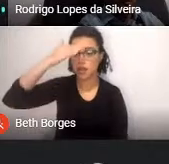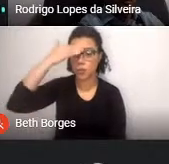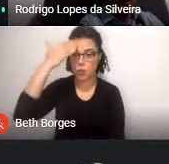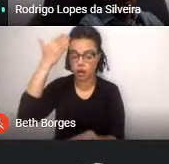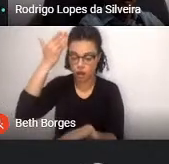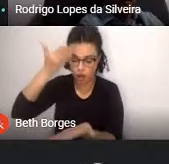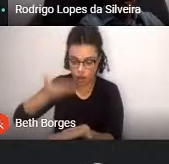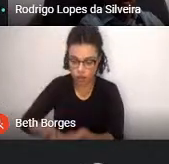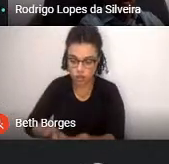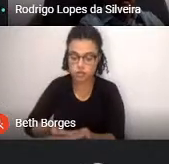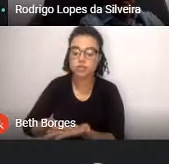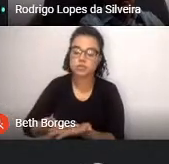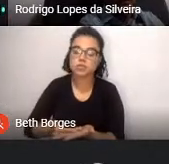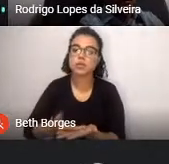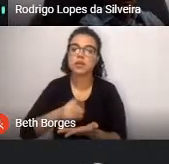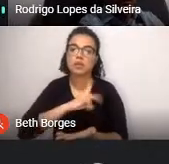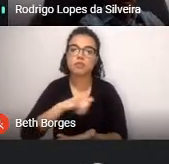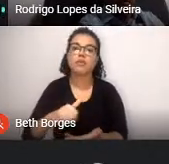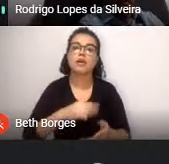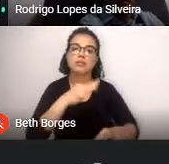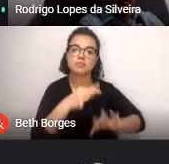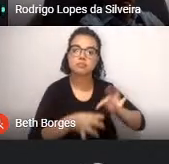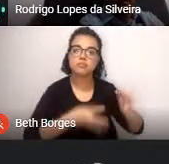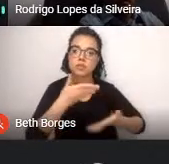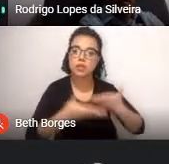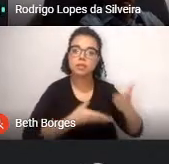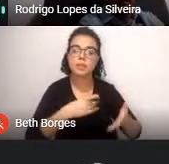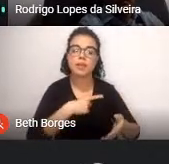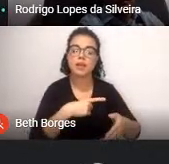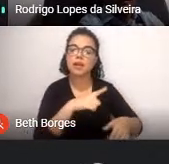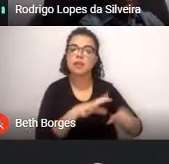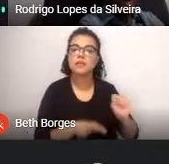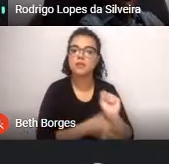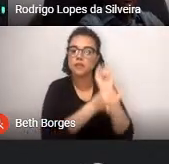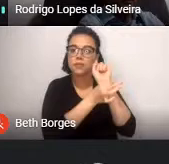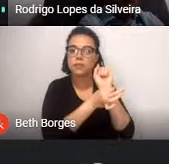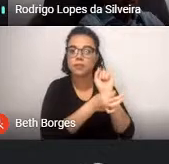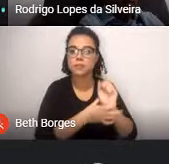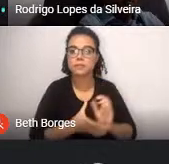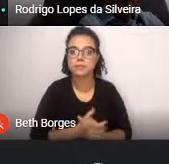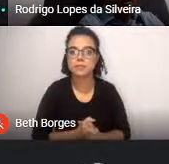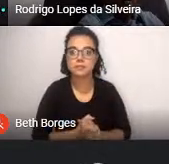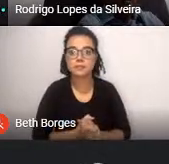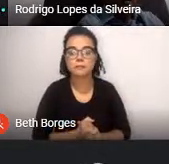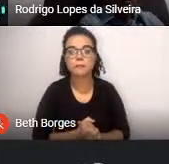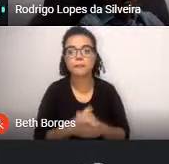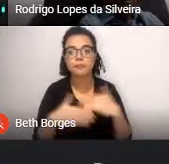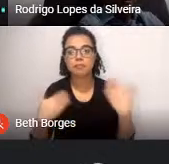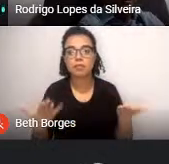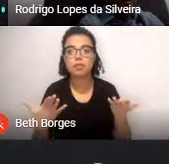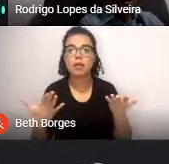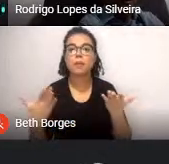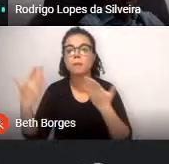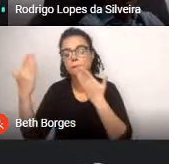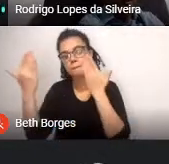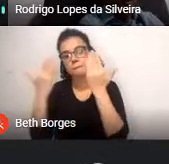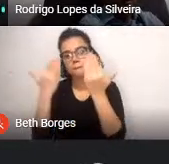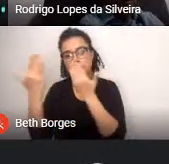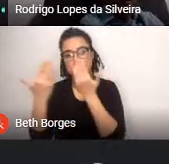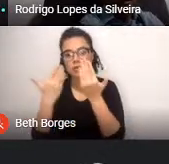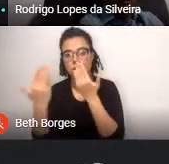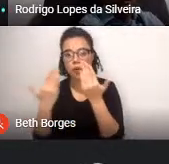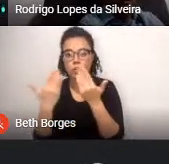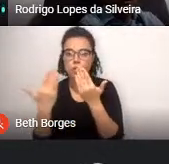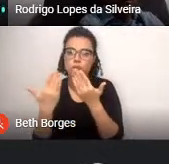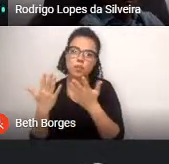maneira mais segura. Isso, para nós psicólogos, muitas vezes pode até não fazer tanta diferença, mas para quem está